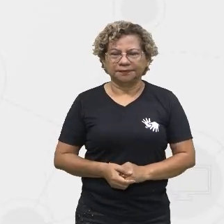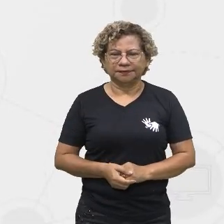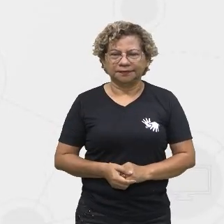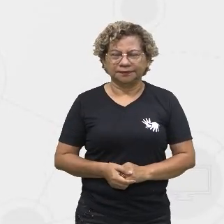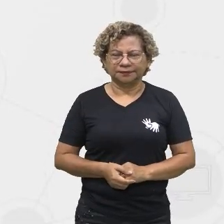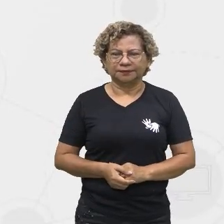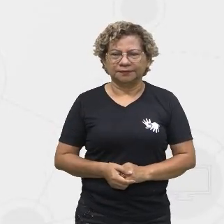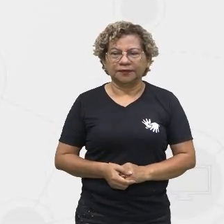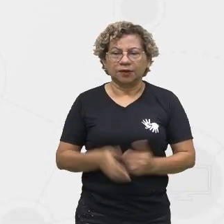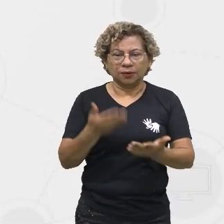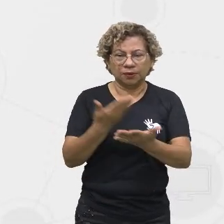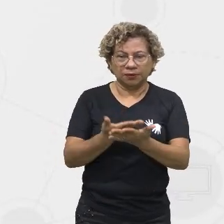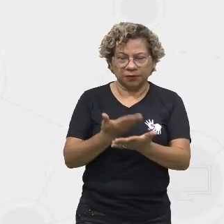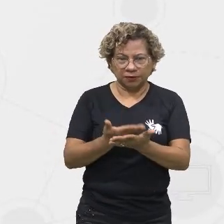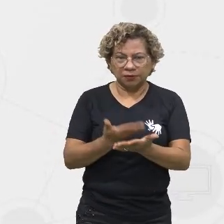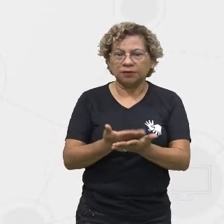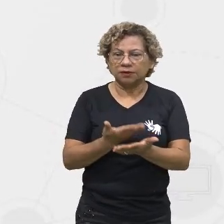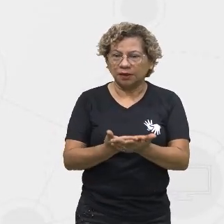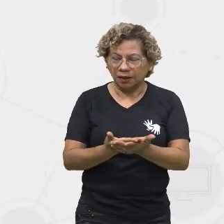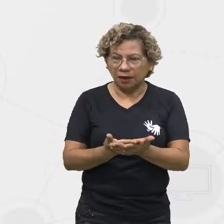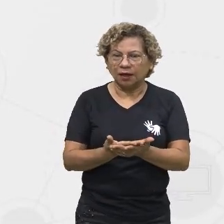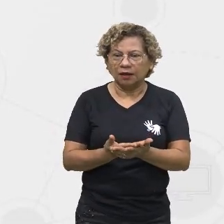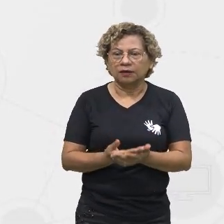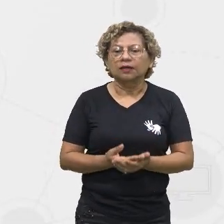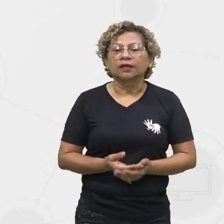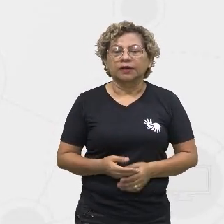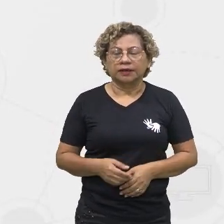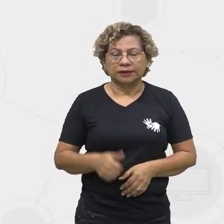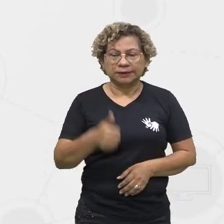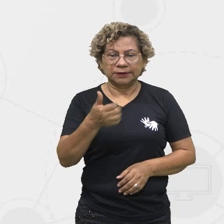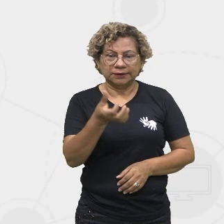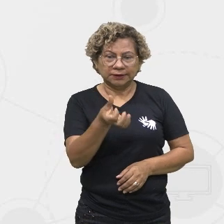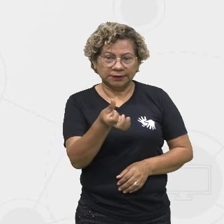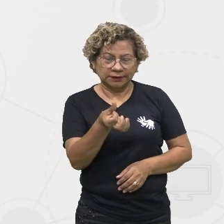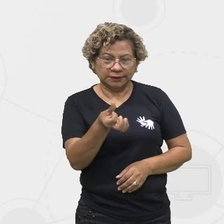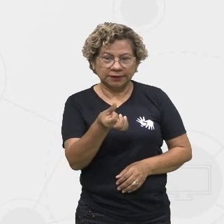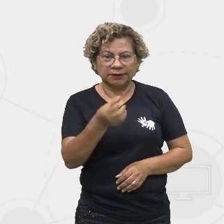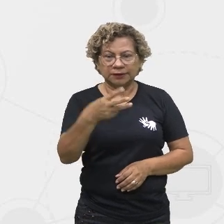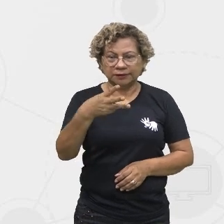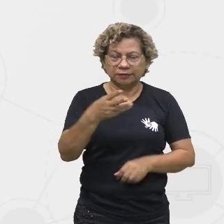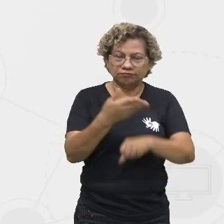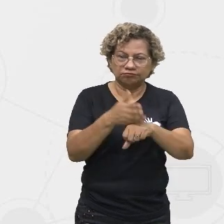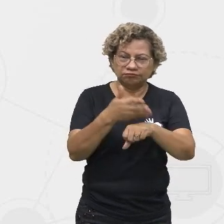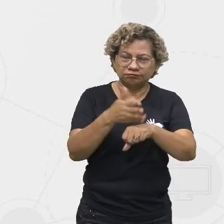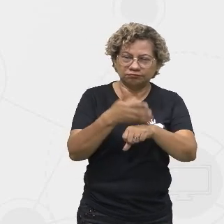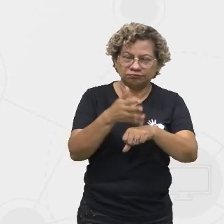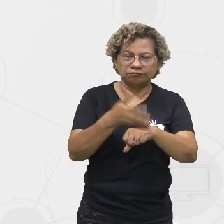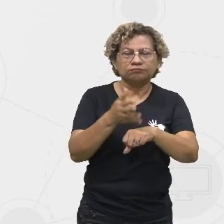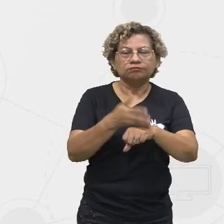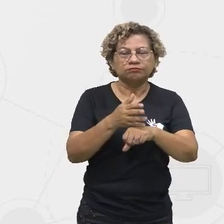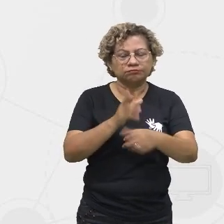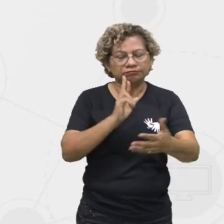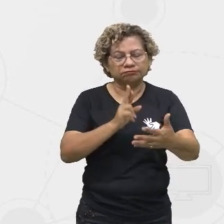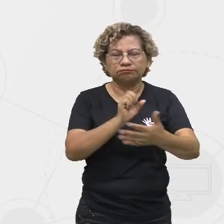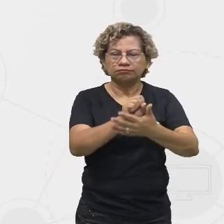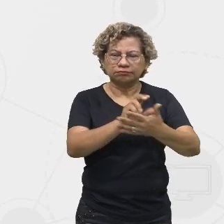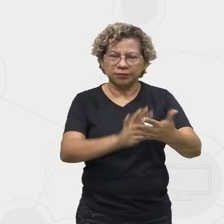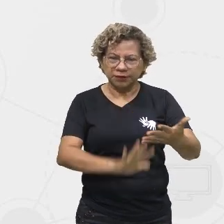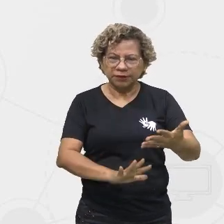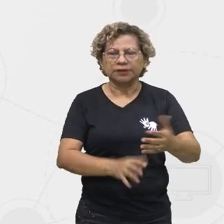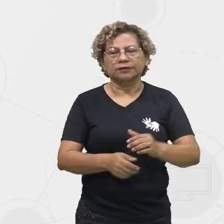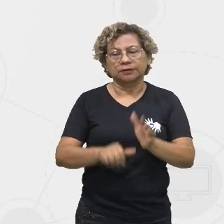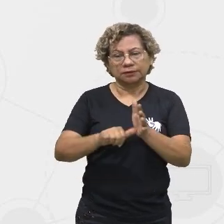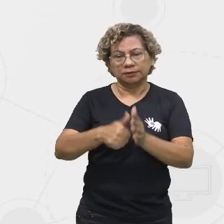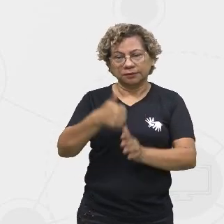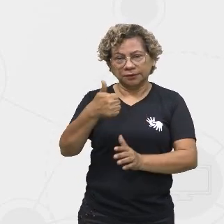Então, na nossa aula aí, né, número 163, a correção do exercitando agora de língua inglesa, tá? Essa é a primeira parte aí,